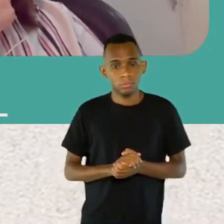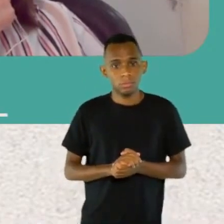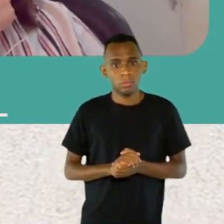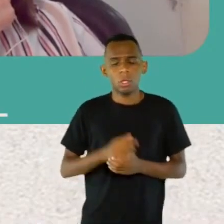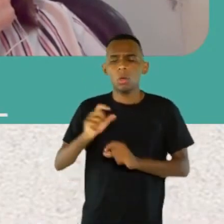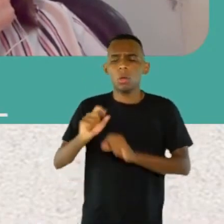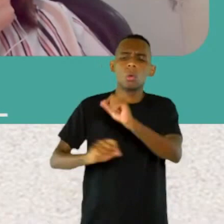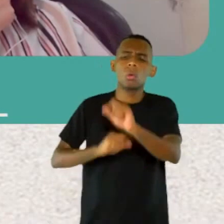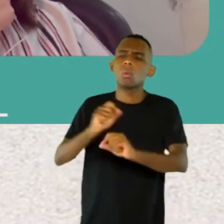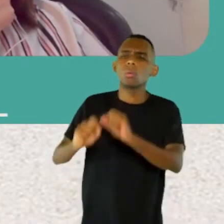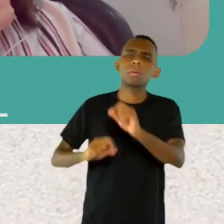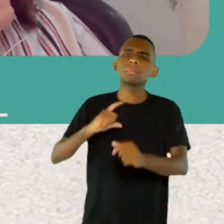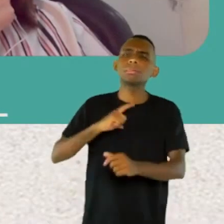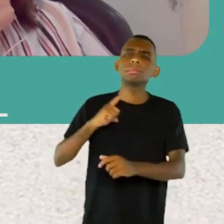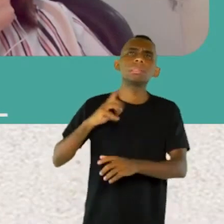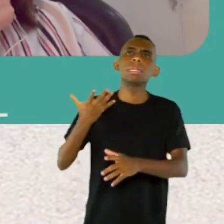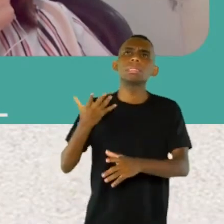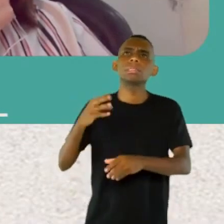um?